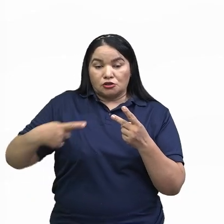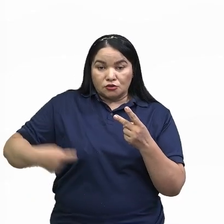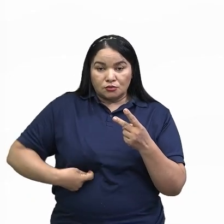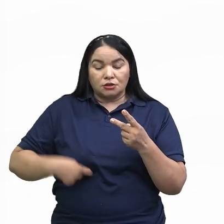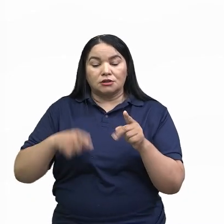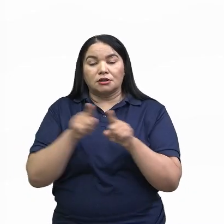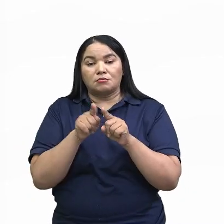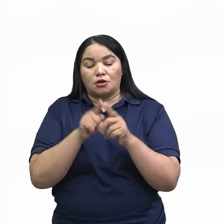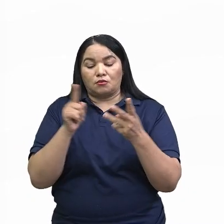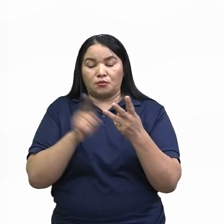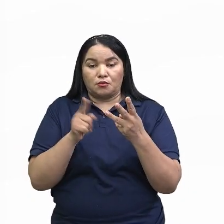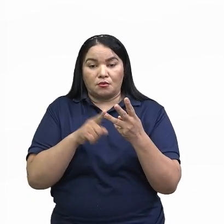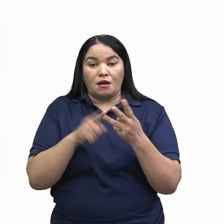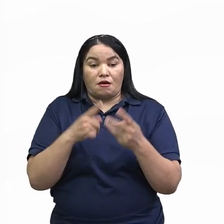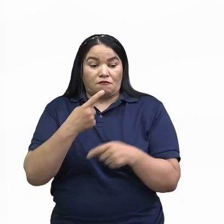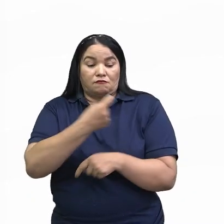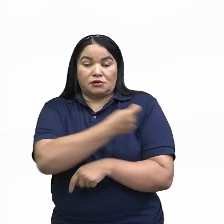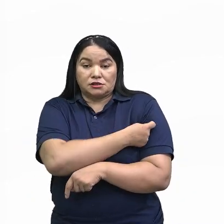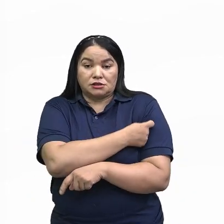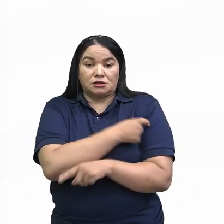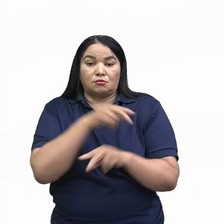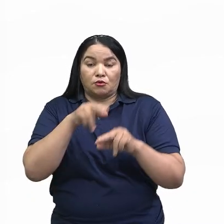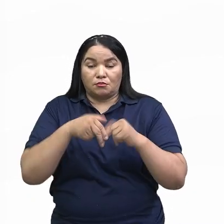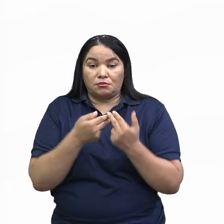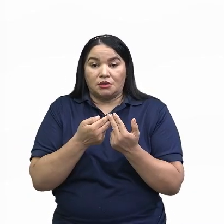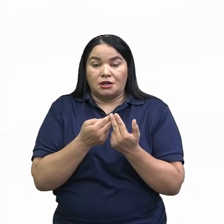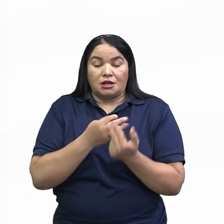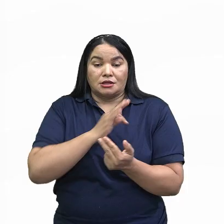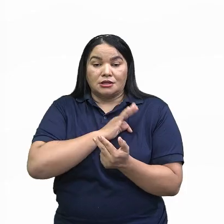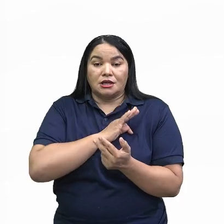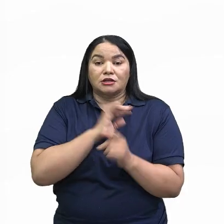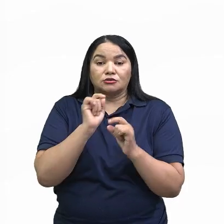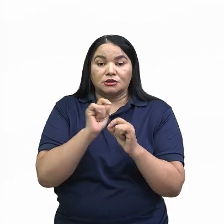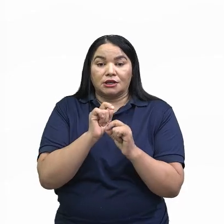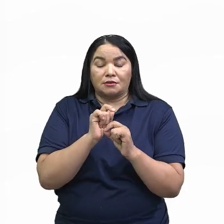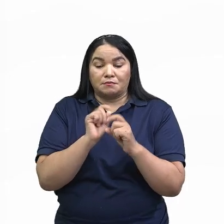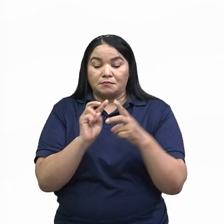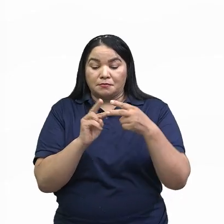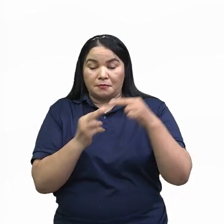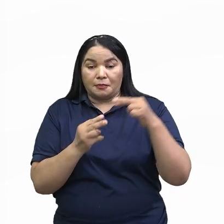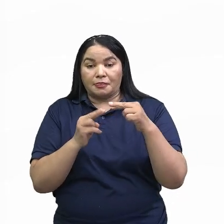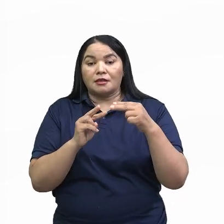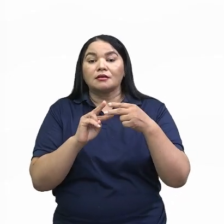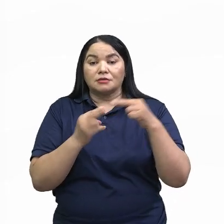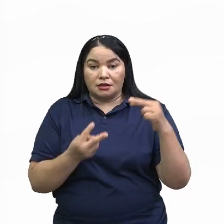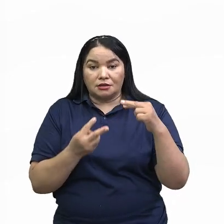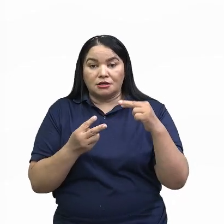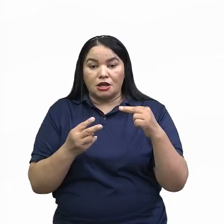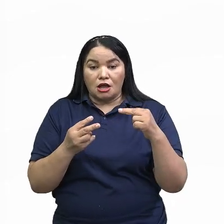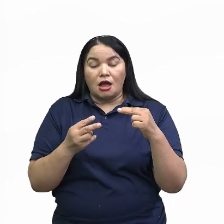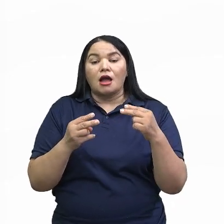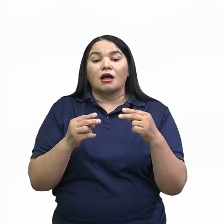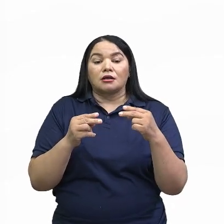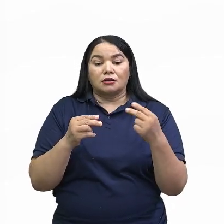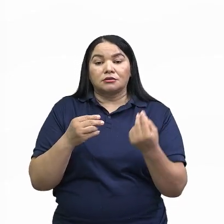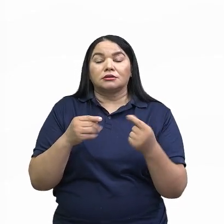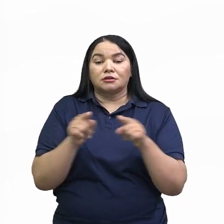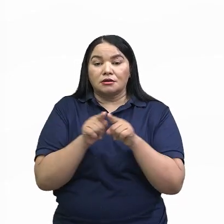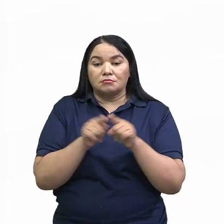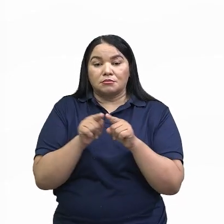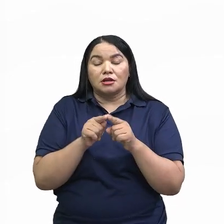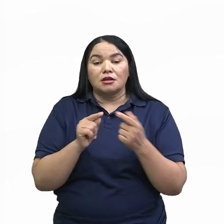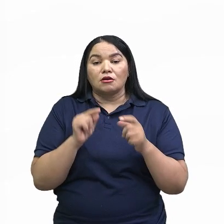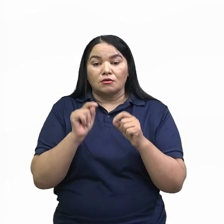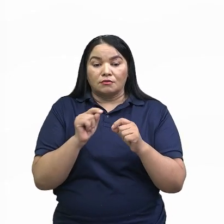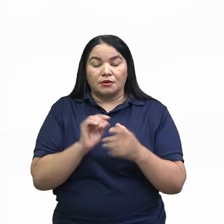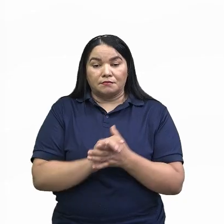de vacinas através de técnicas de DNA recombinante, né, a maioria das vacinas que a gente toma atualmente são